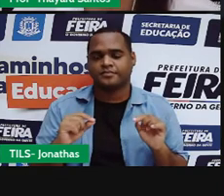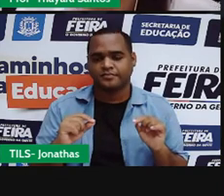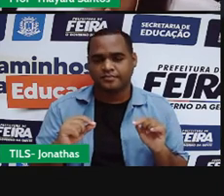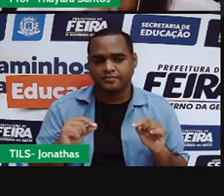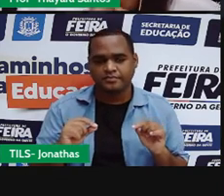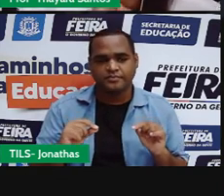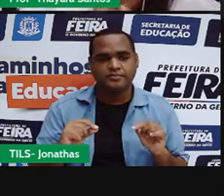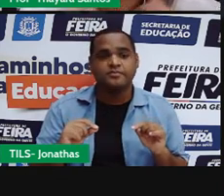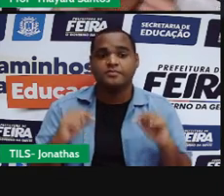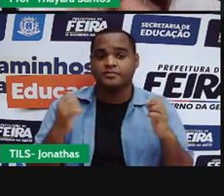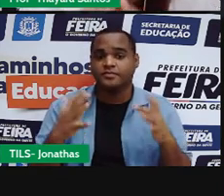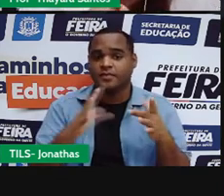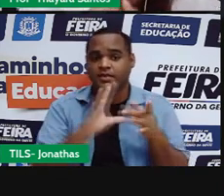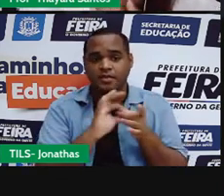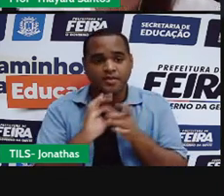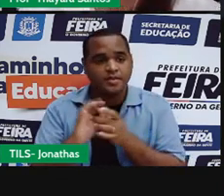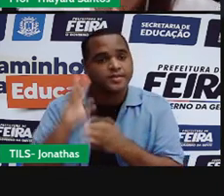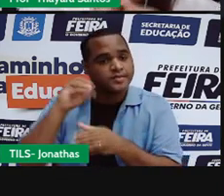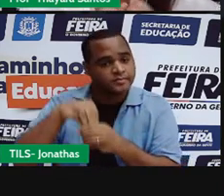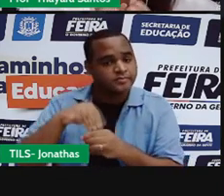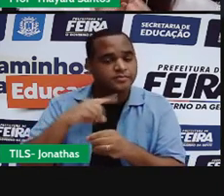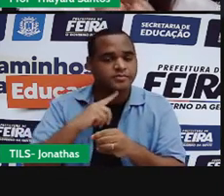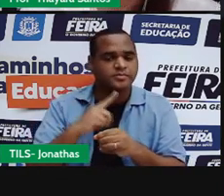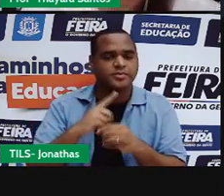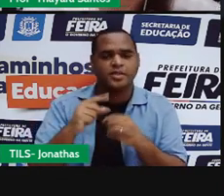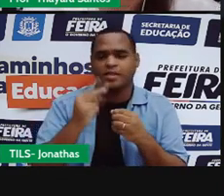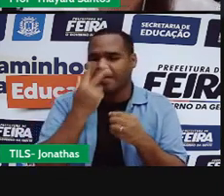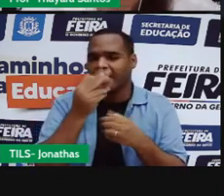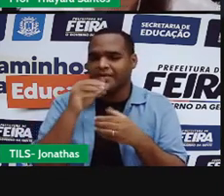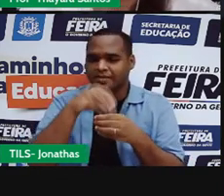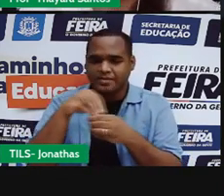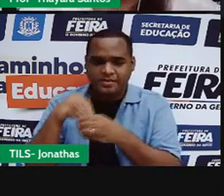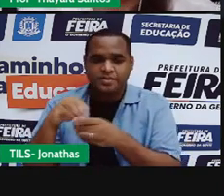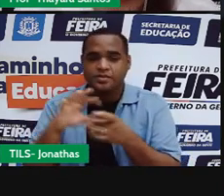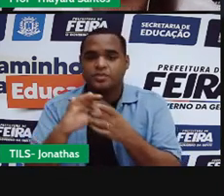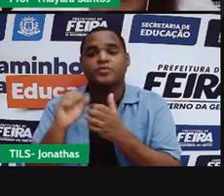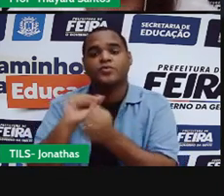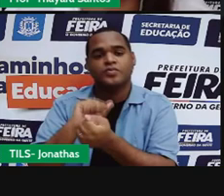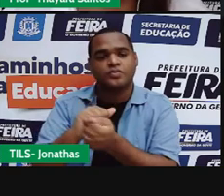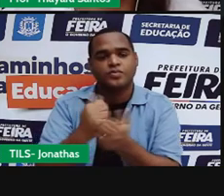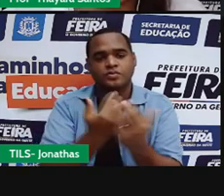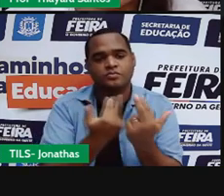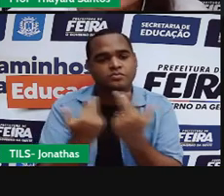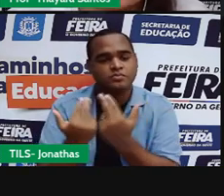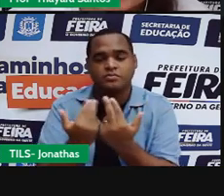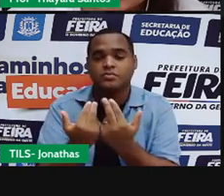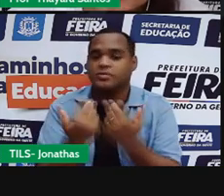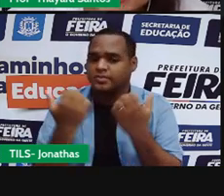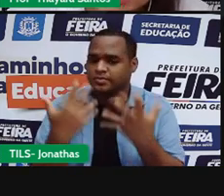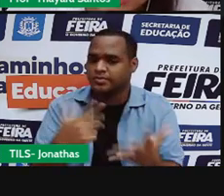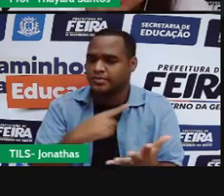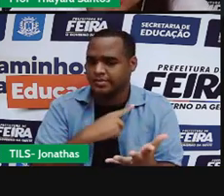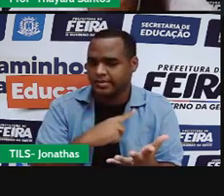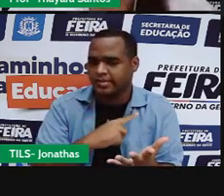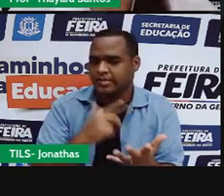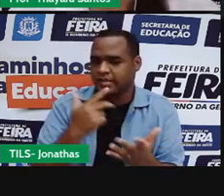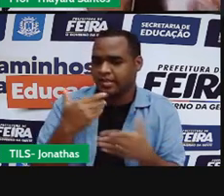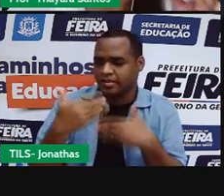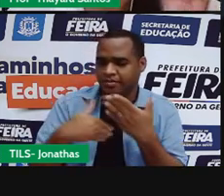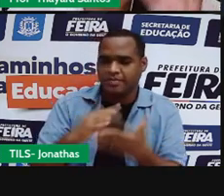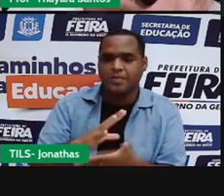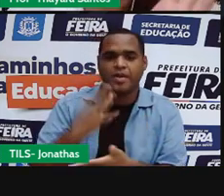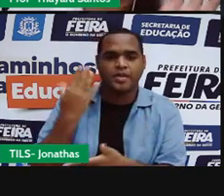átomos bem grudadinhos, bem apertadinhos ali, juntinhos uns dos outros. Então, quando eu tenho os átomos assim,